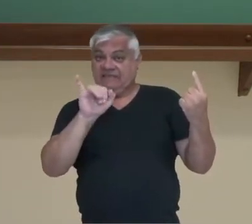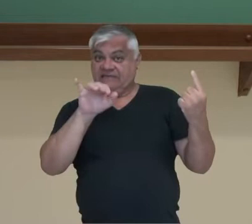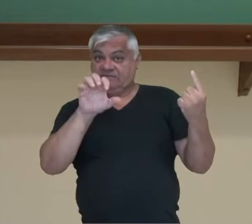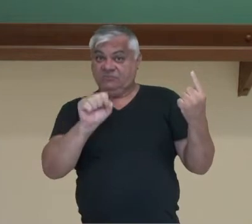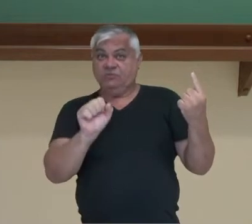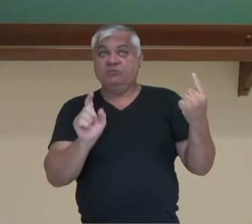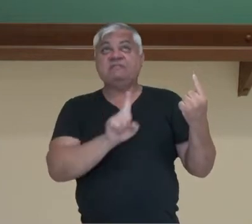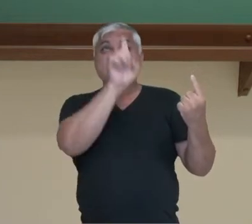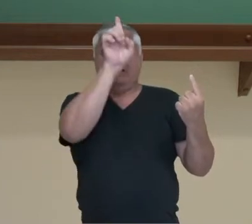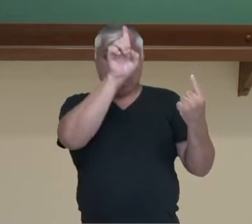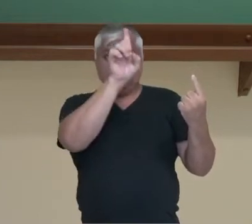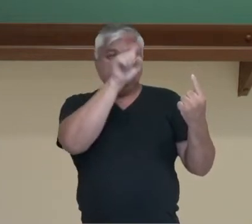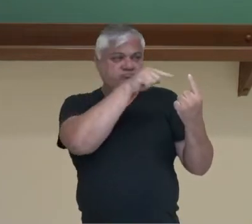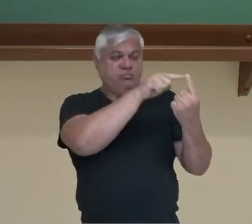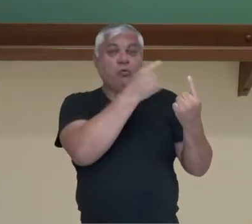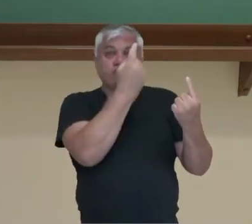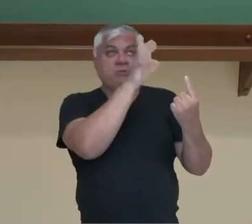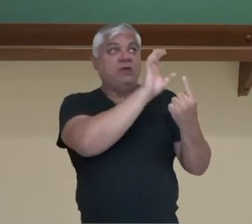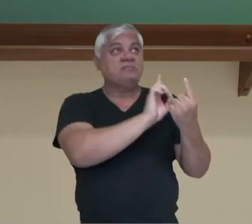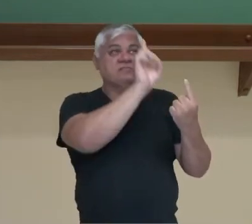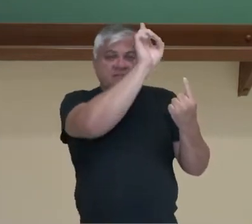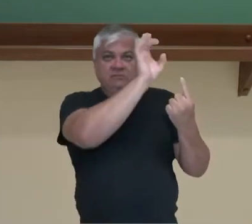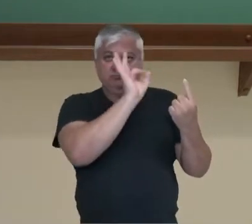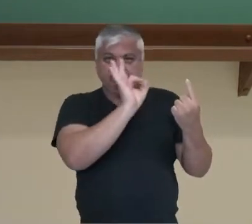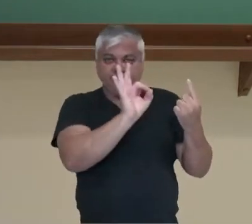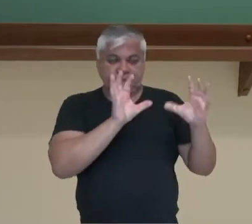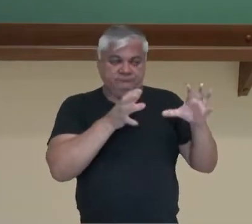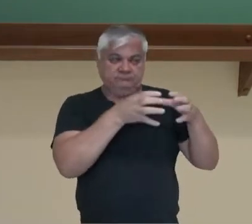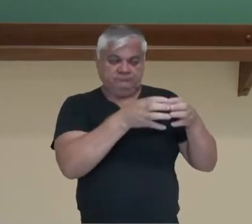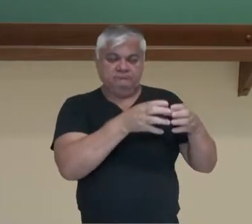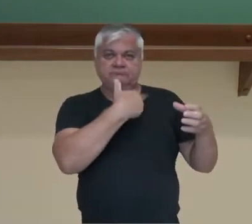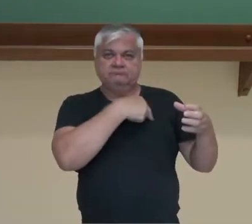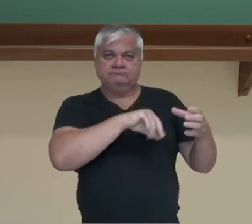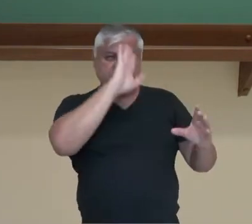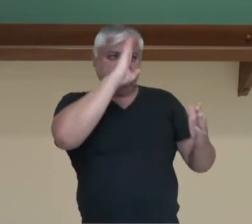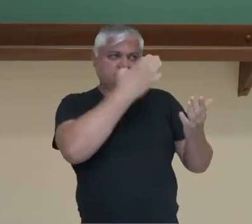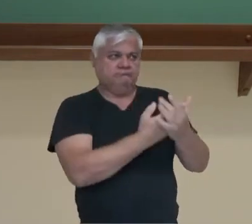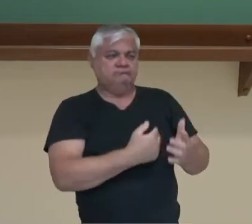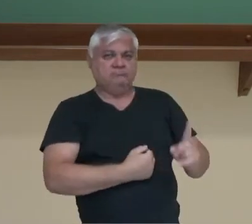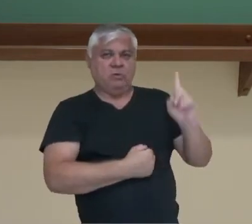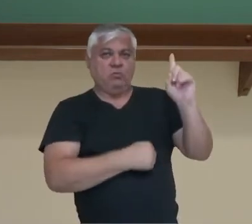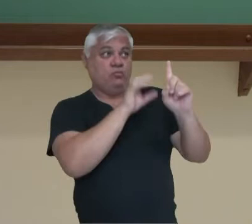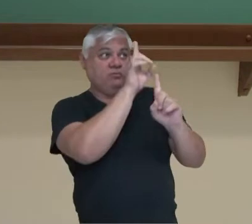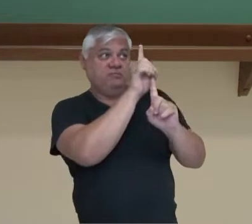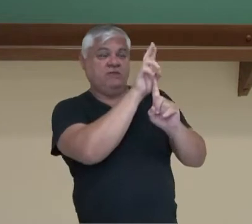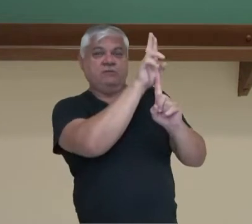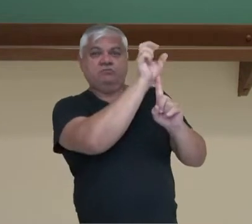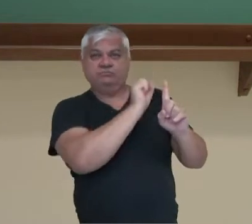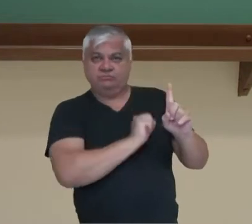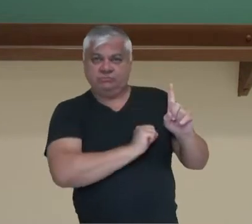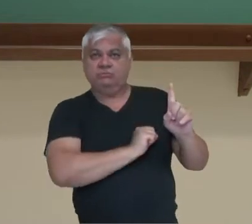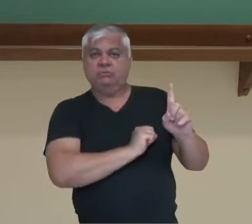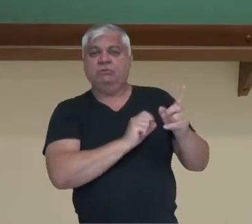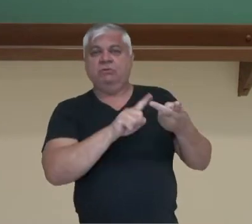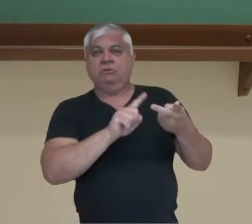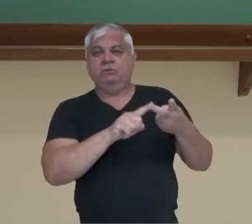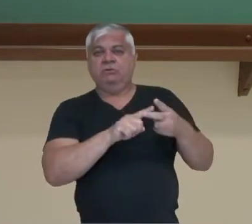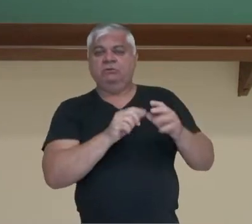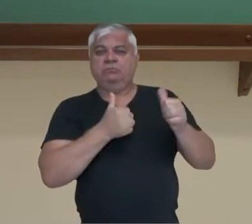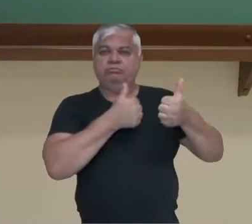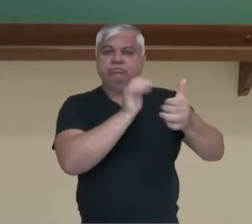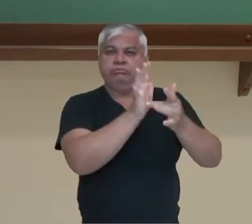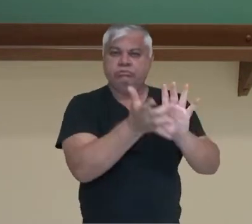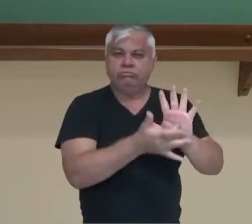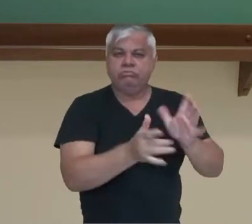palavras gregas, né? Então, monoteísmo são as religiões que acreditam em apenas um Deus. Por exemplo, cristianismo,